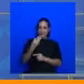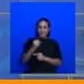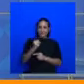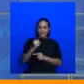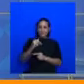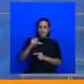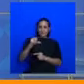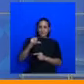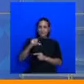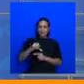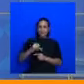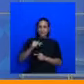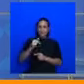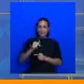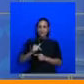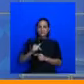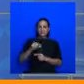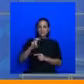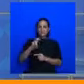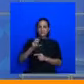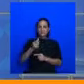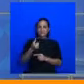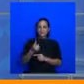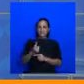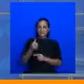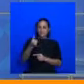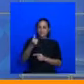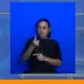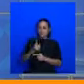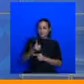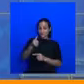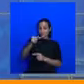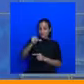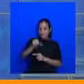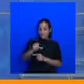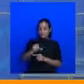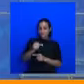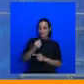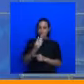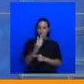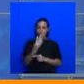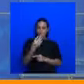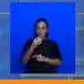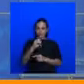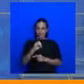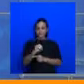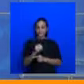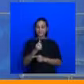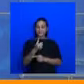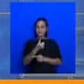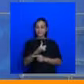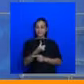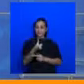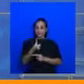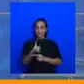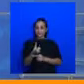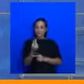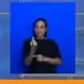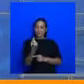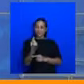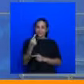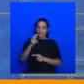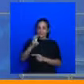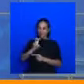38, 20, 97, 56, 69, 40,